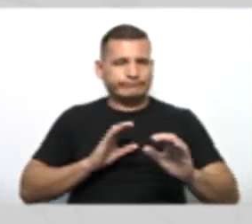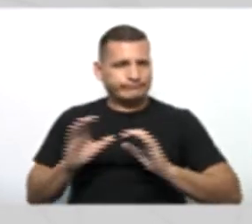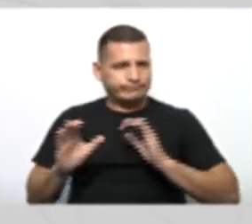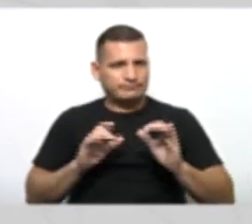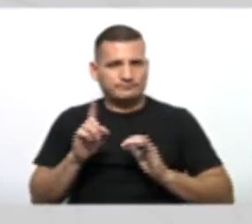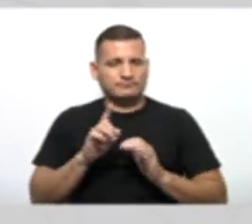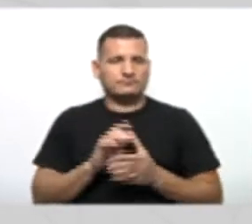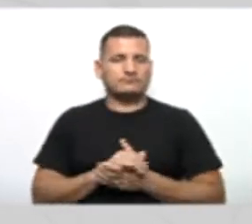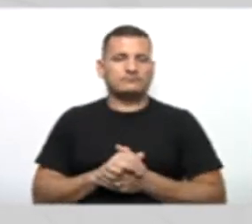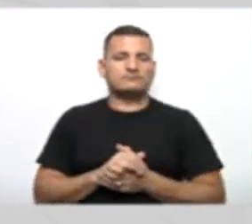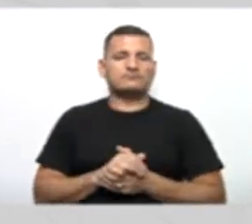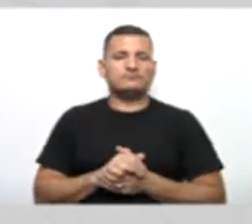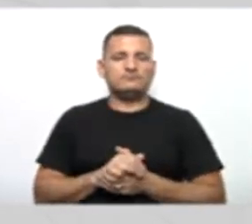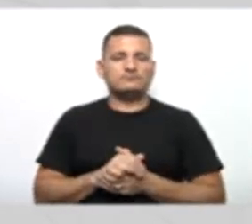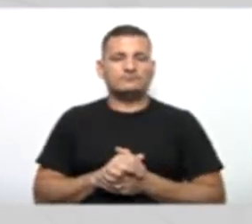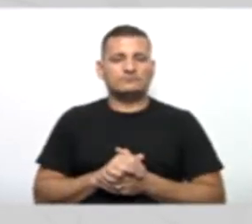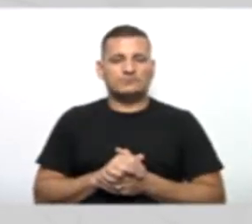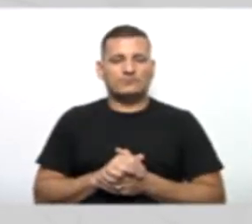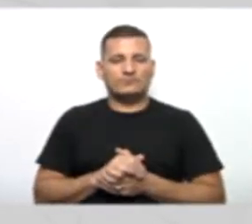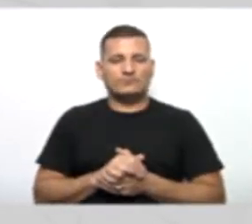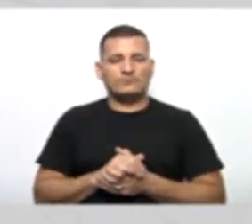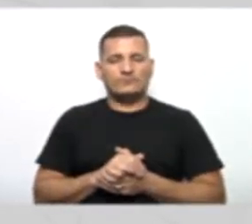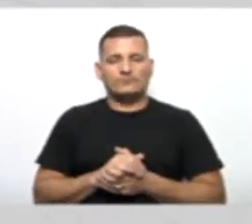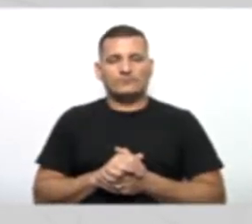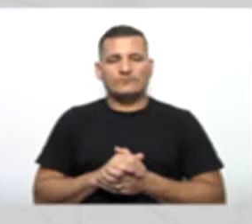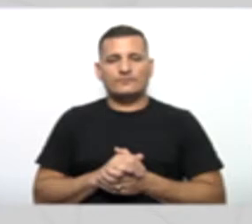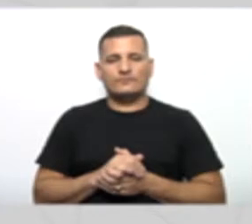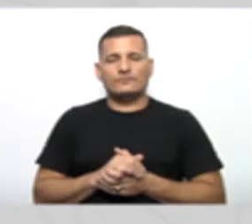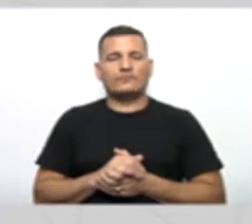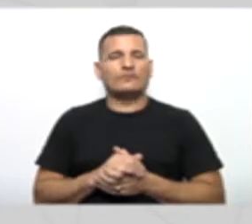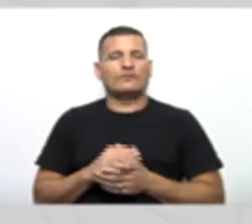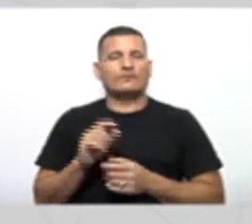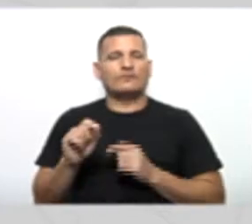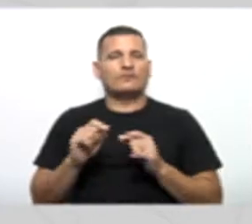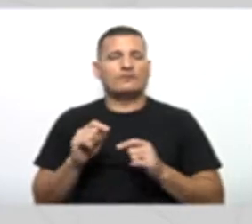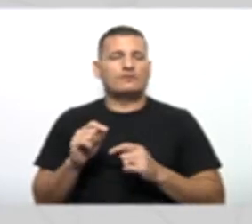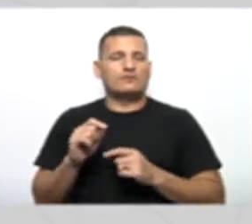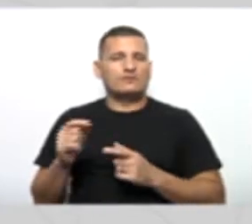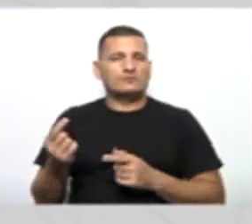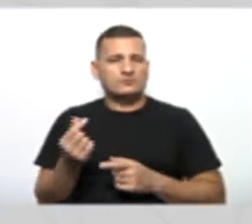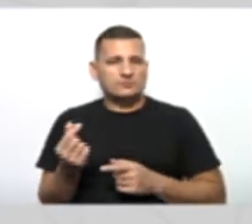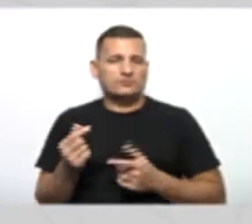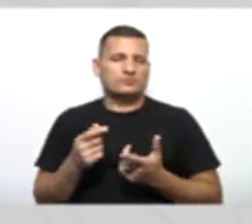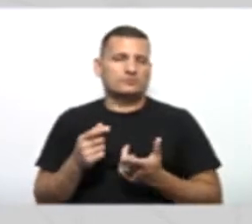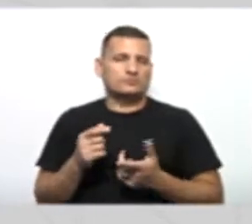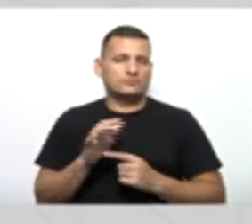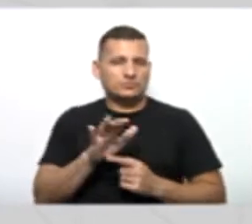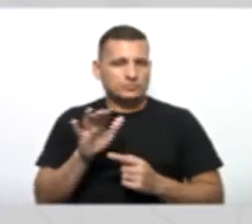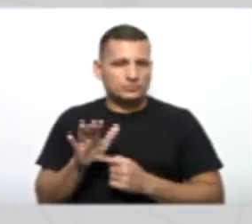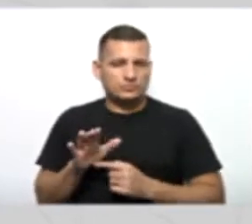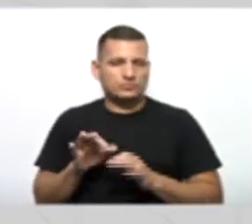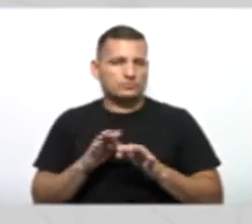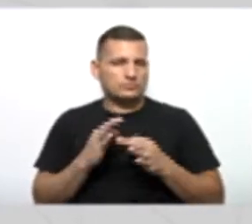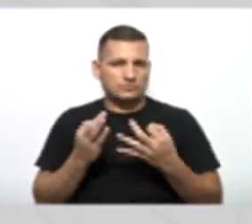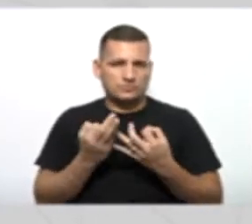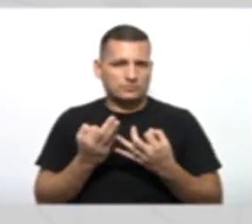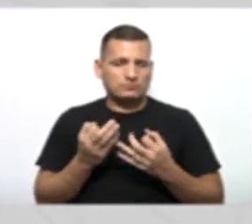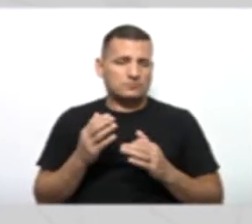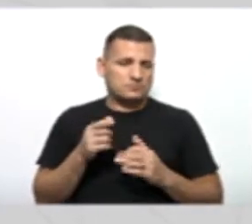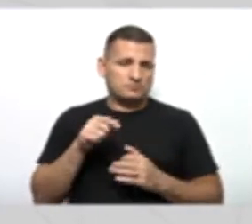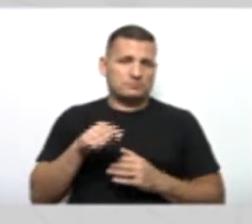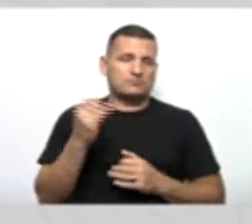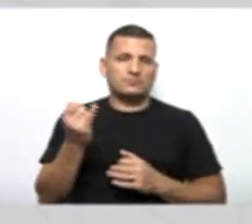você já apenas uma forma de eu me manter de o sustentar minha família claro que isso é importantíssimo para nós